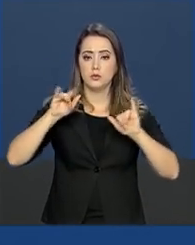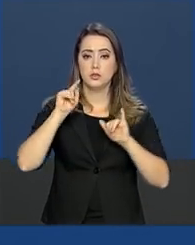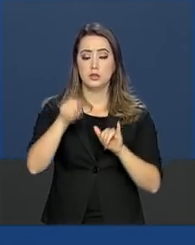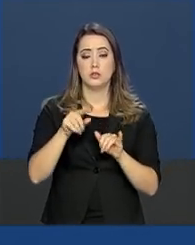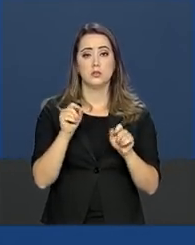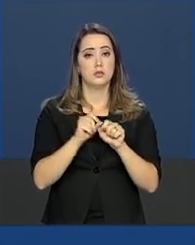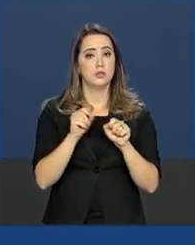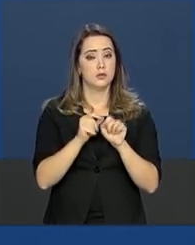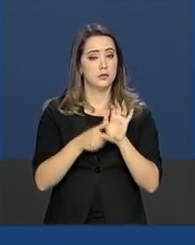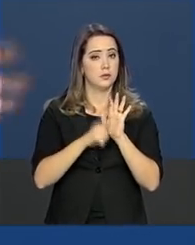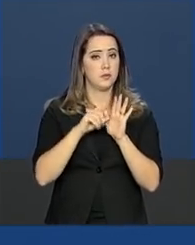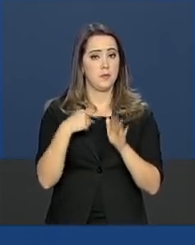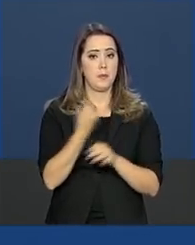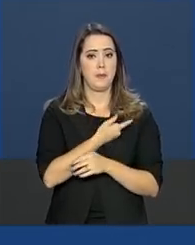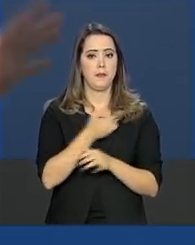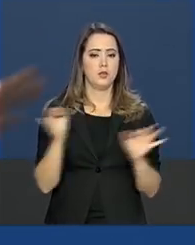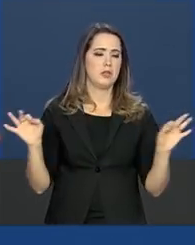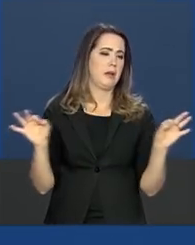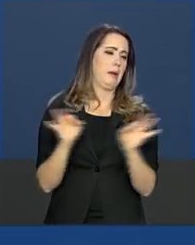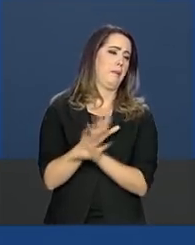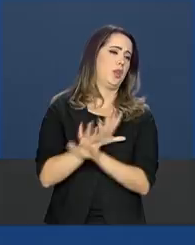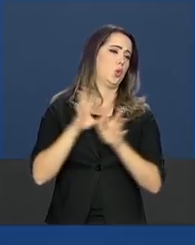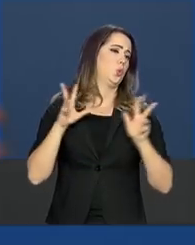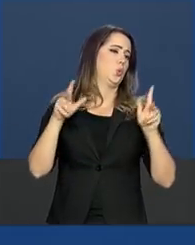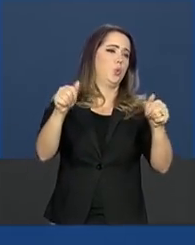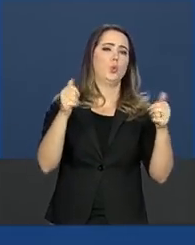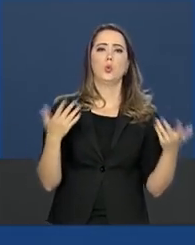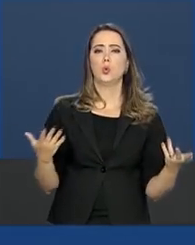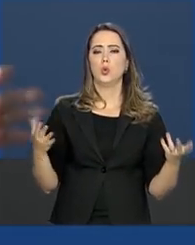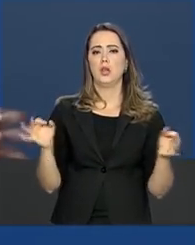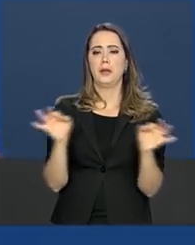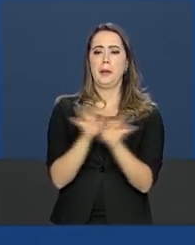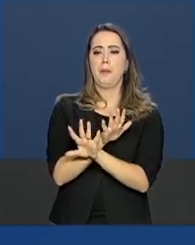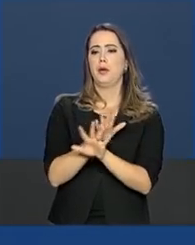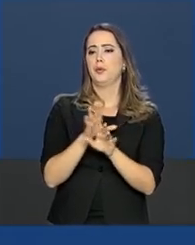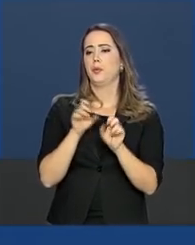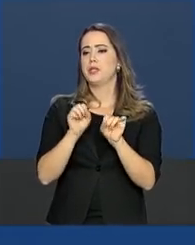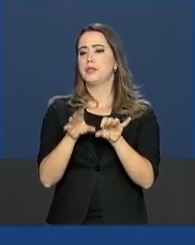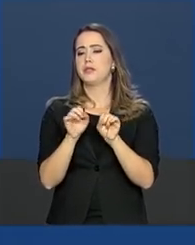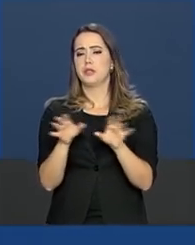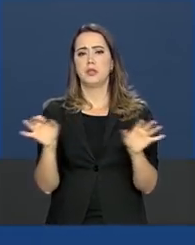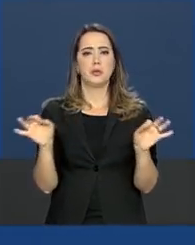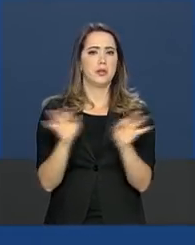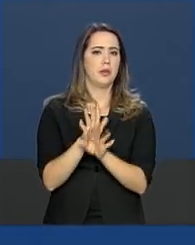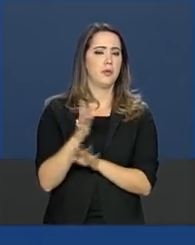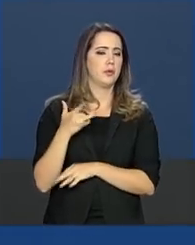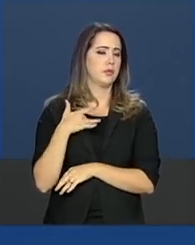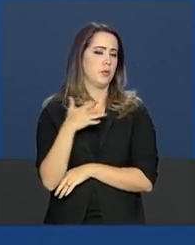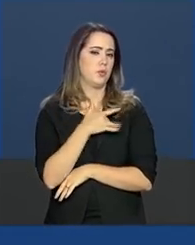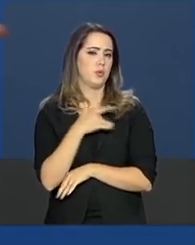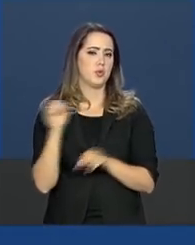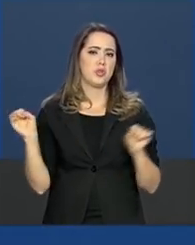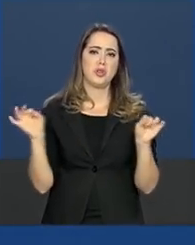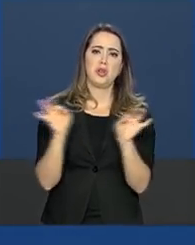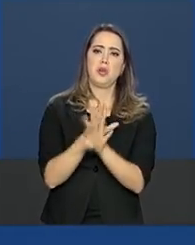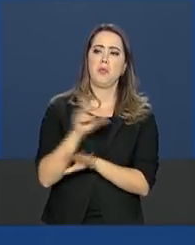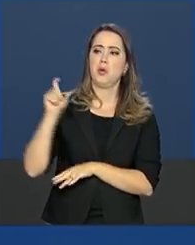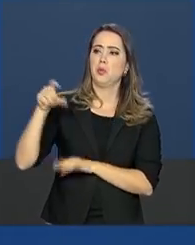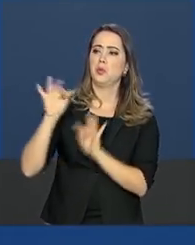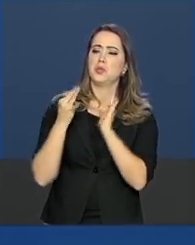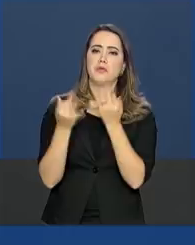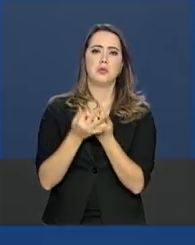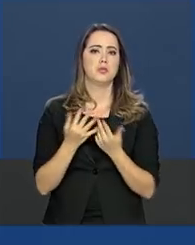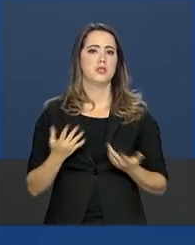se fazia, é que nós íamos destruir tudo. Nós íamos destruir a educação, íamos destruir a saúde, íamos destruir o Bolsa